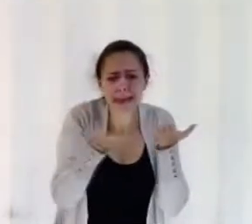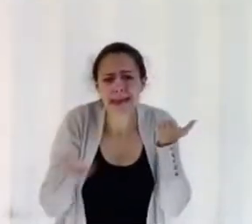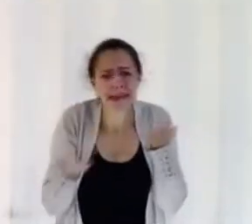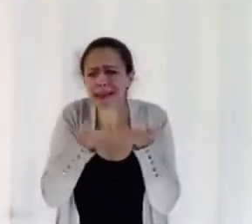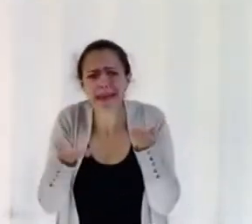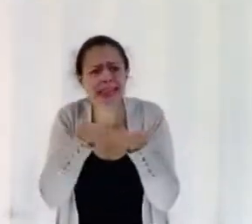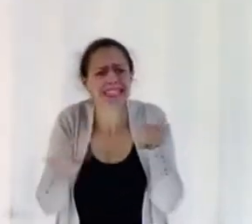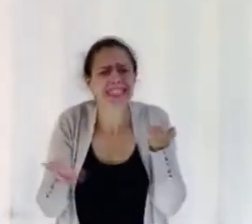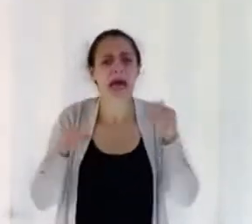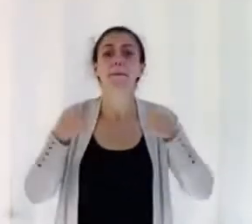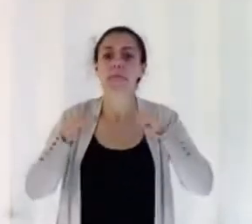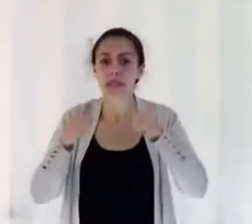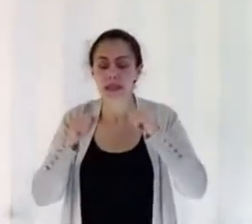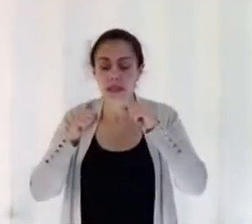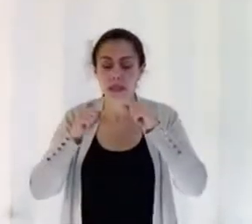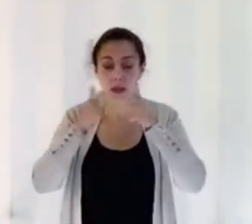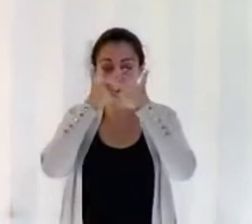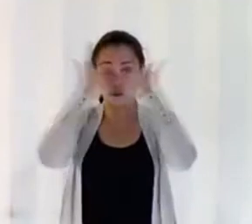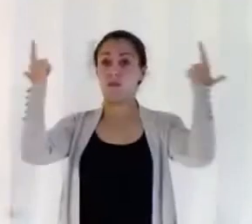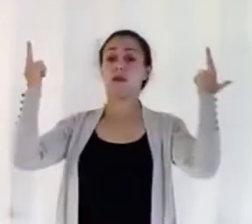para esse caminho para enxergar a Deus.